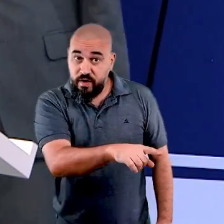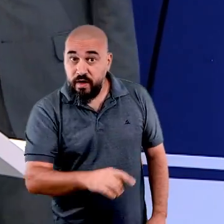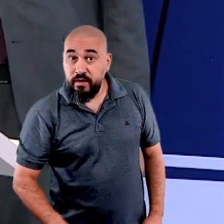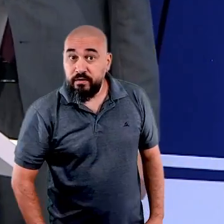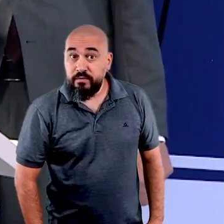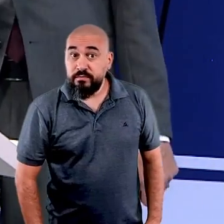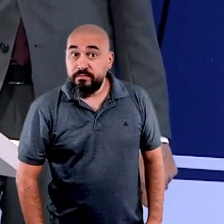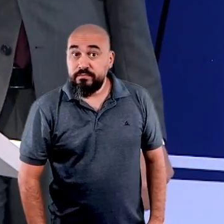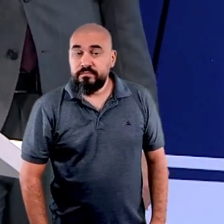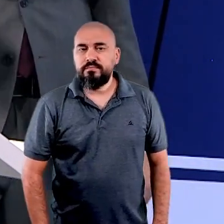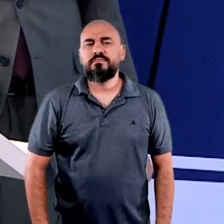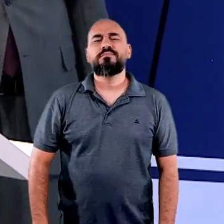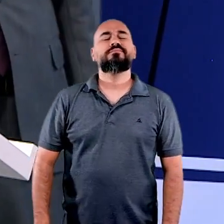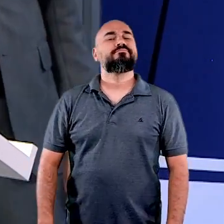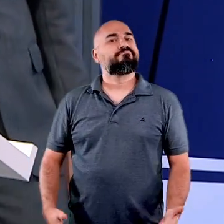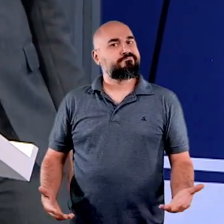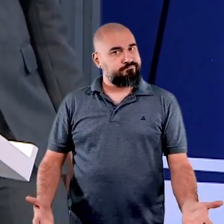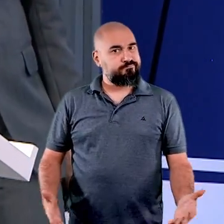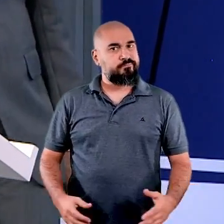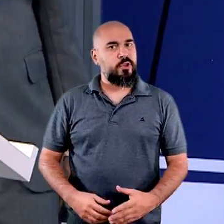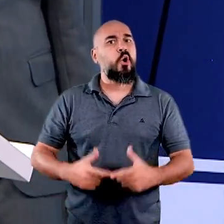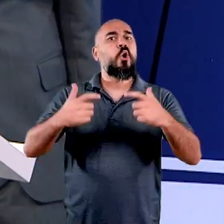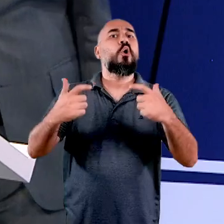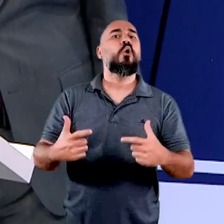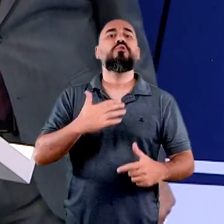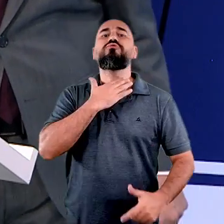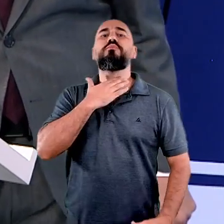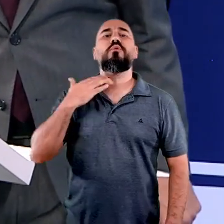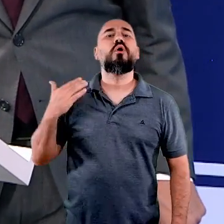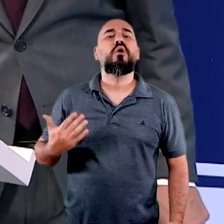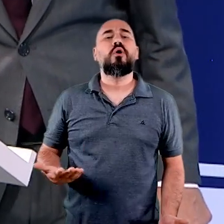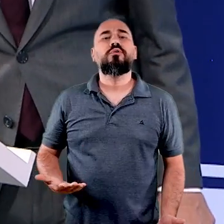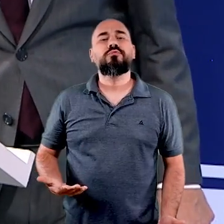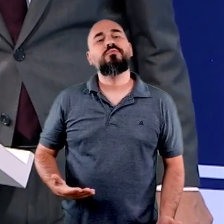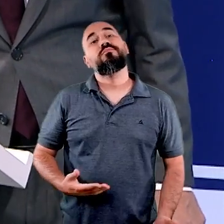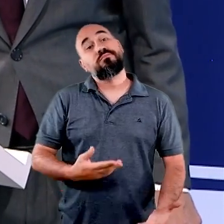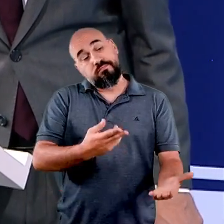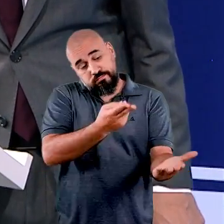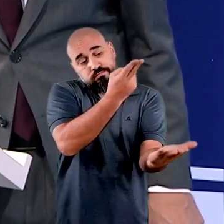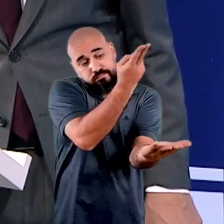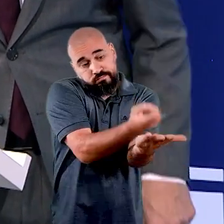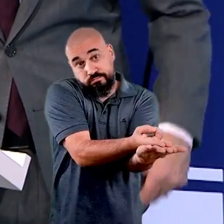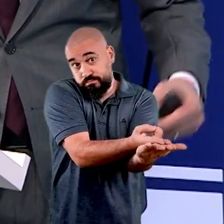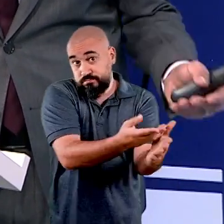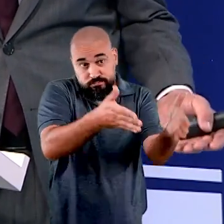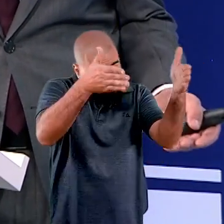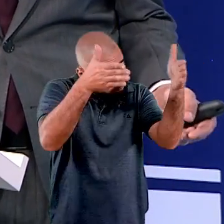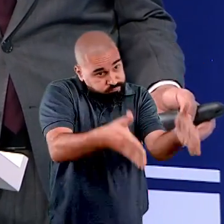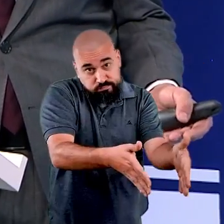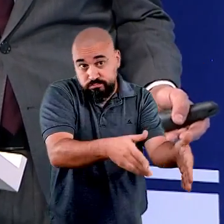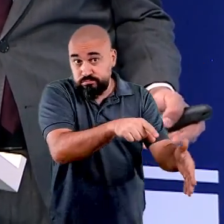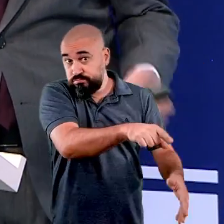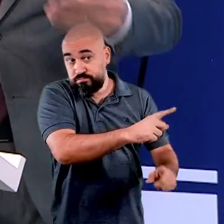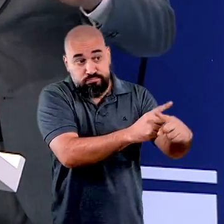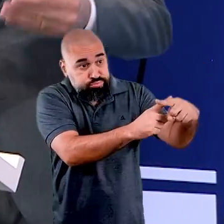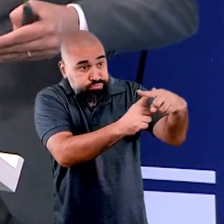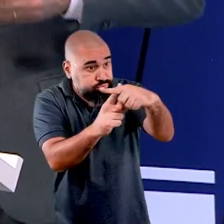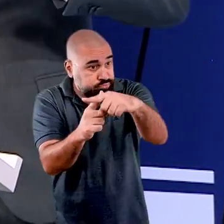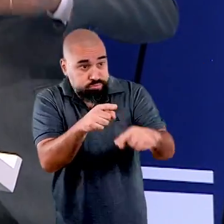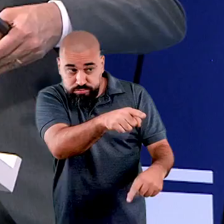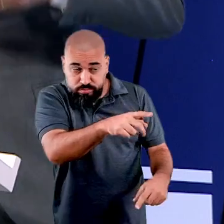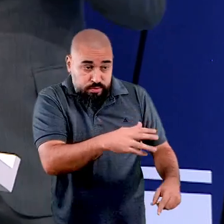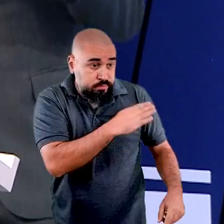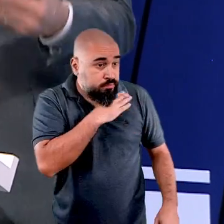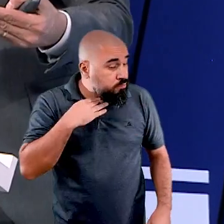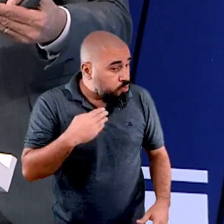conclusão. Onde estão os mortos? Estão nos túmulos, nas sepulturas.